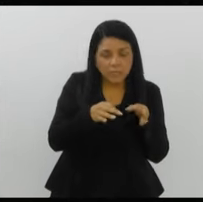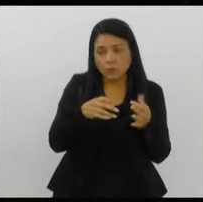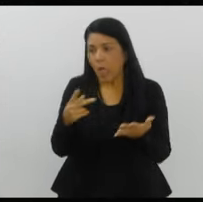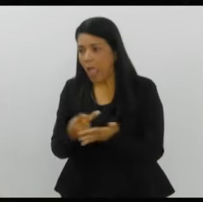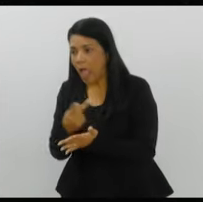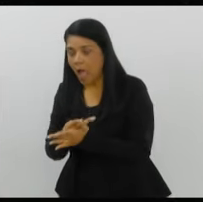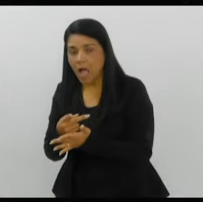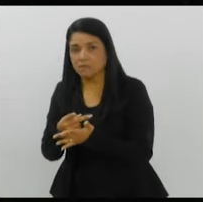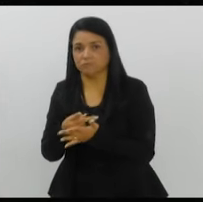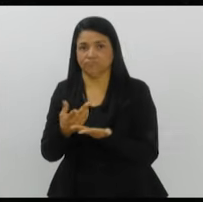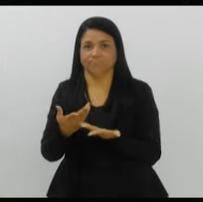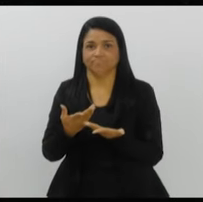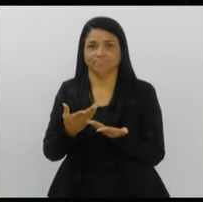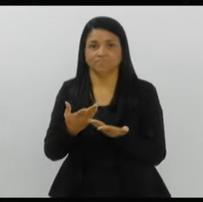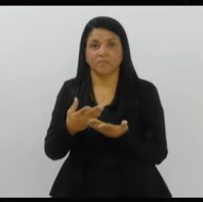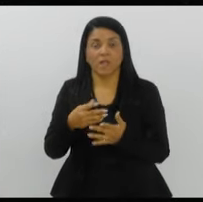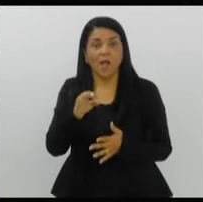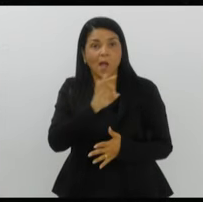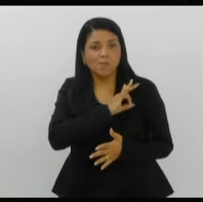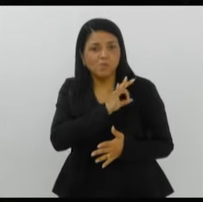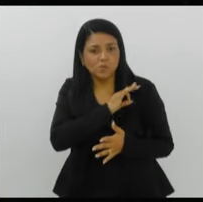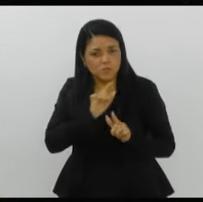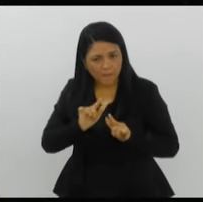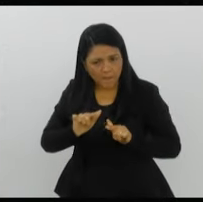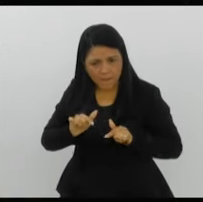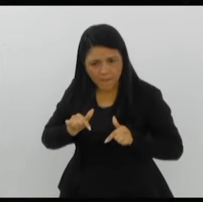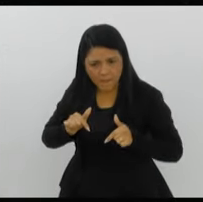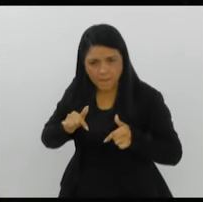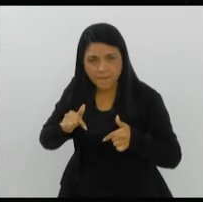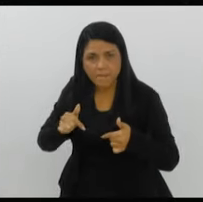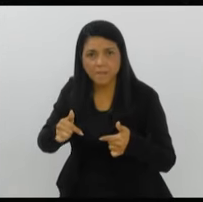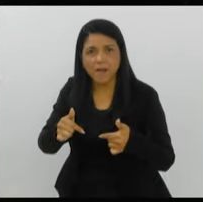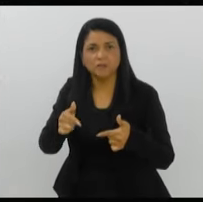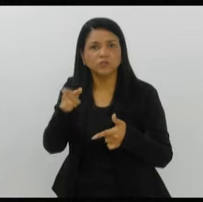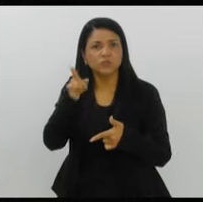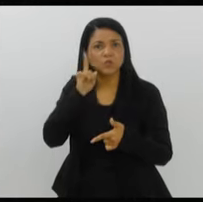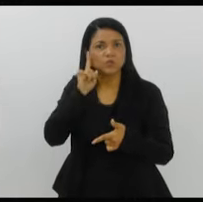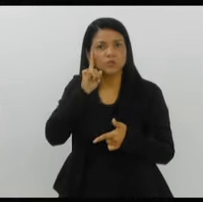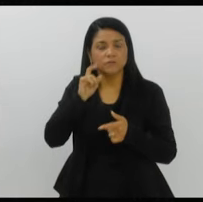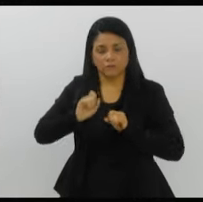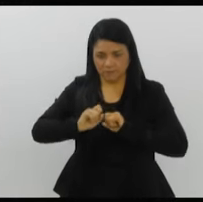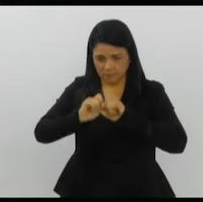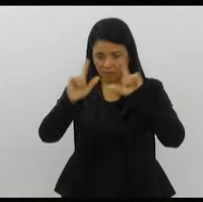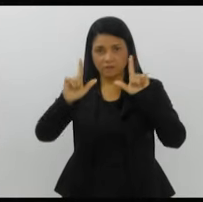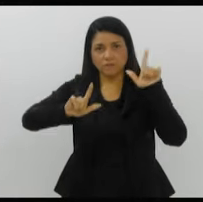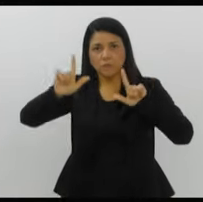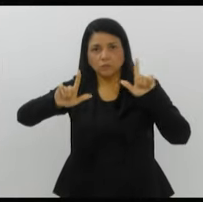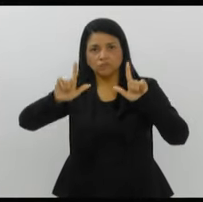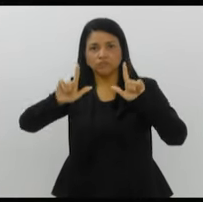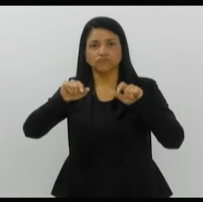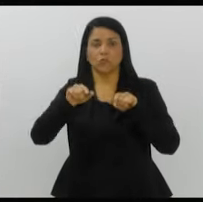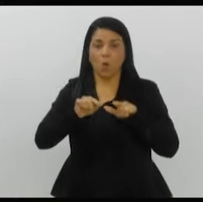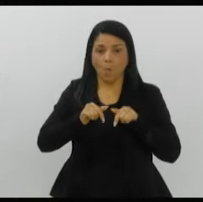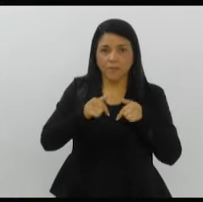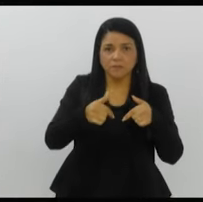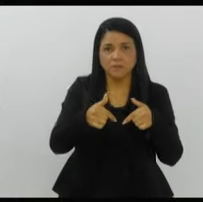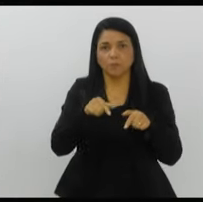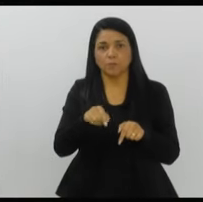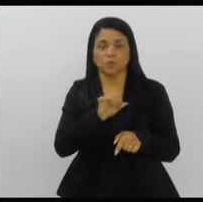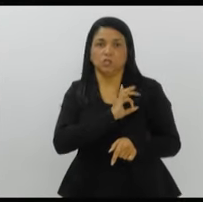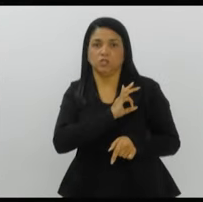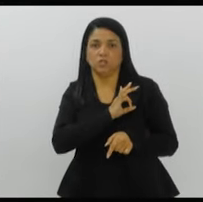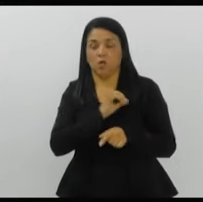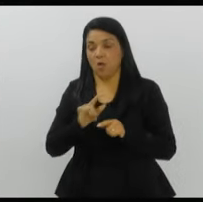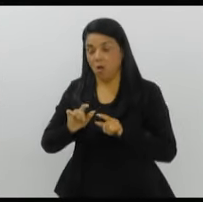combater. A gente tem visto a polícia trabalhando constantemente. Todos os dias você liga a sua televisão, o quê? Operação. Você liga a sua televisão,